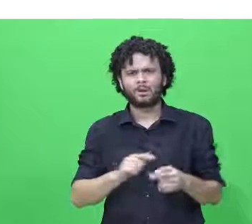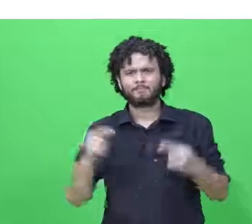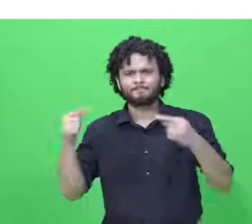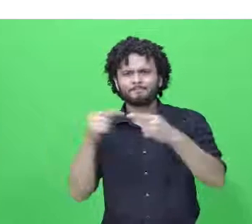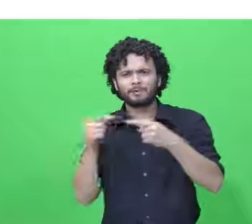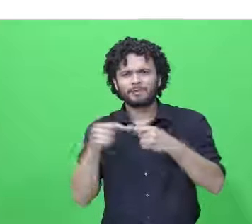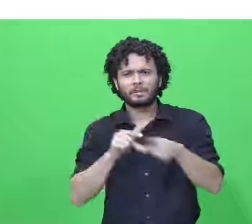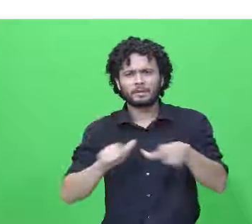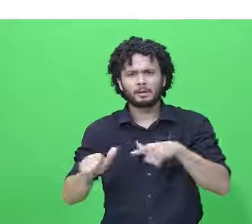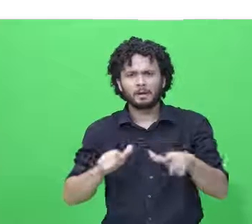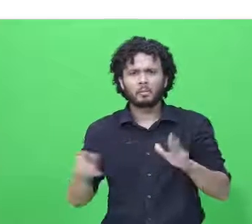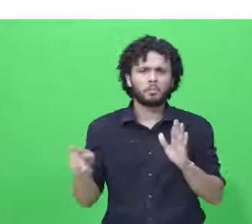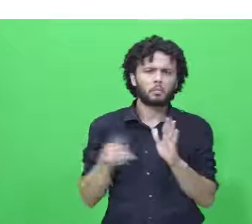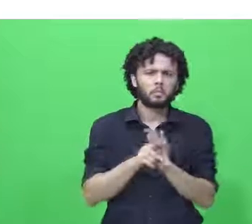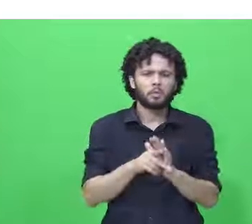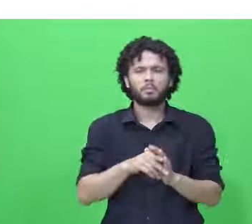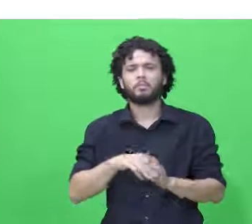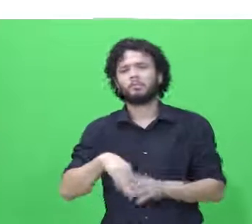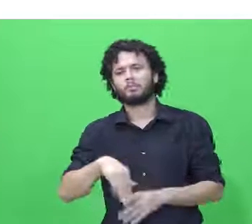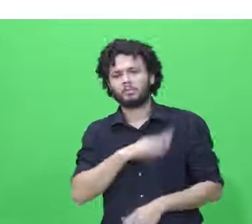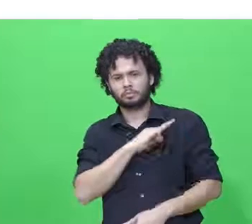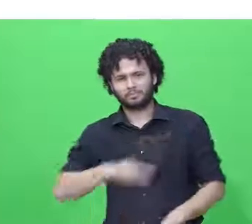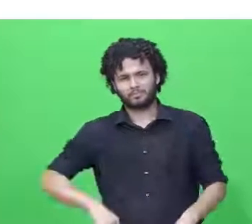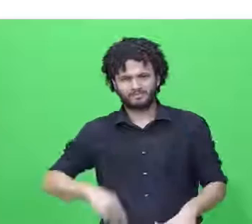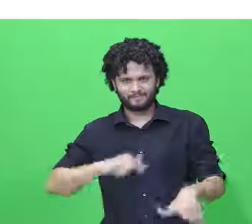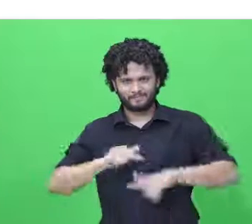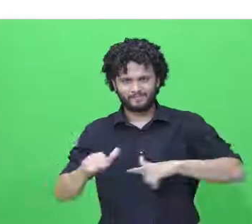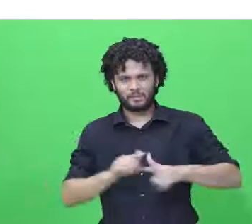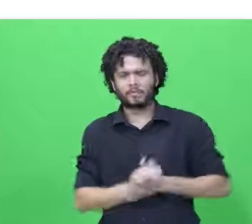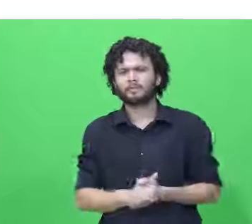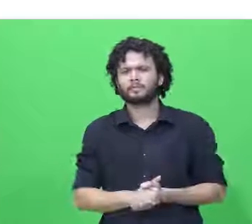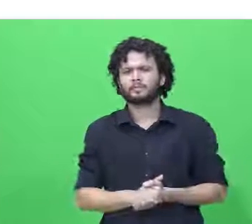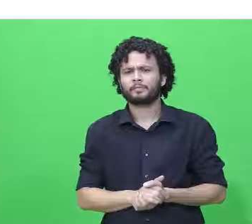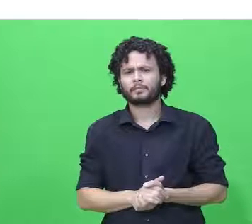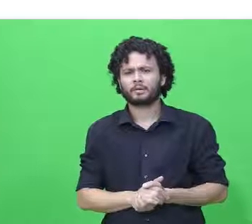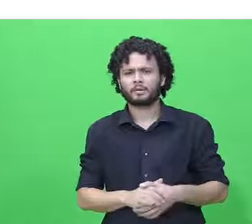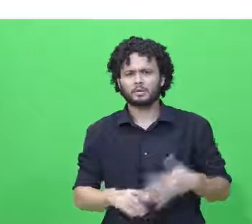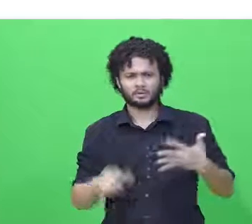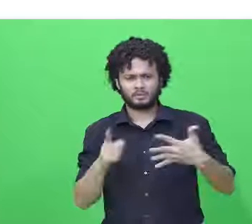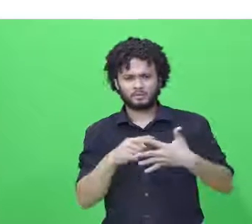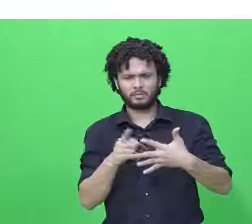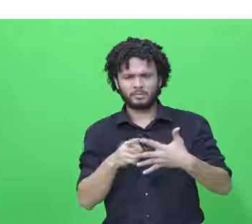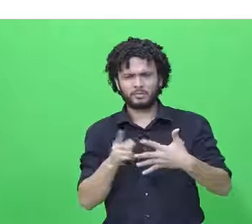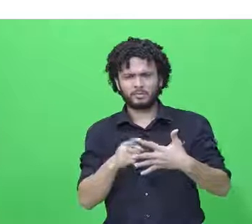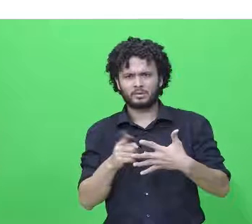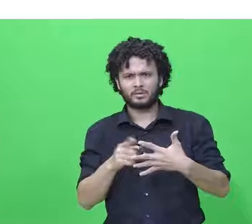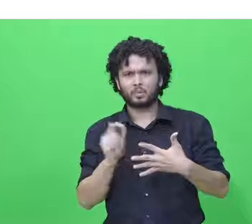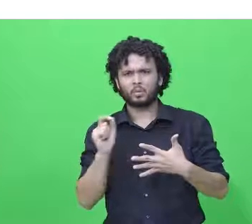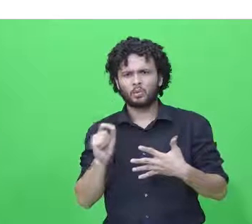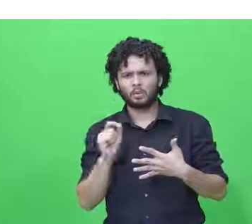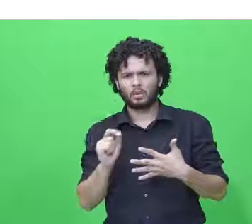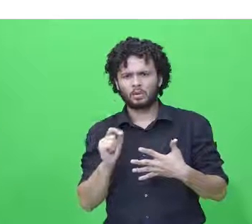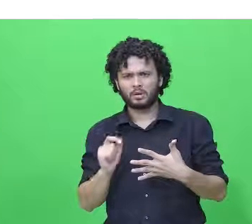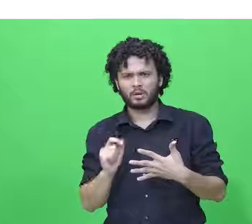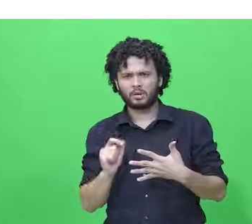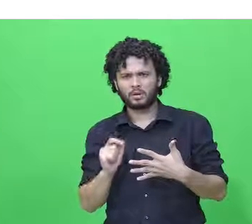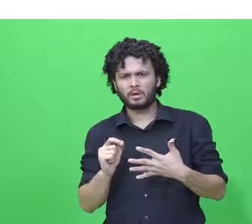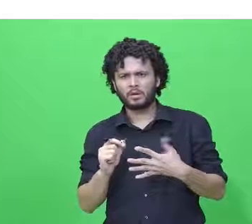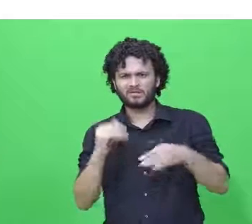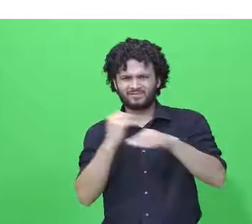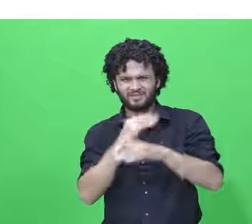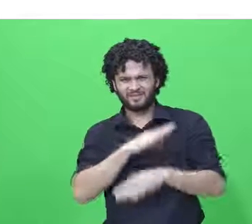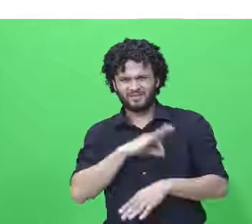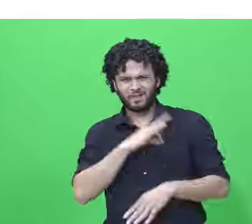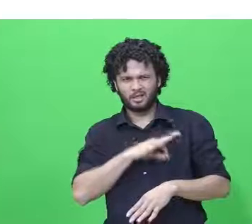o trabalho em si, com o Ministério do Trabalho, tá? Liberdade de orientação sexual e equiparação